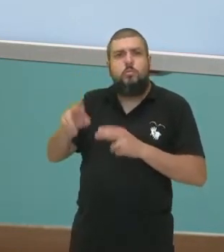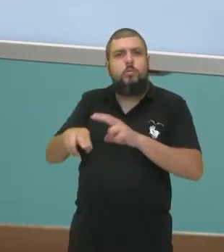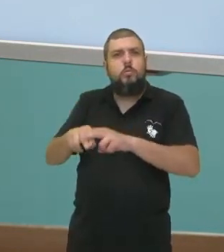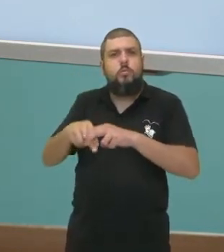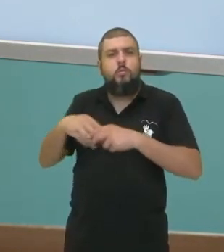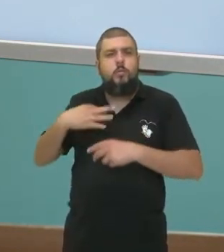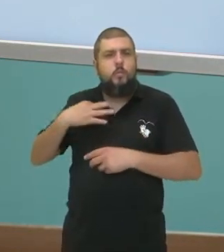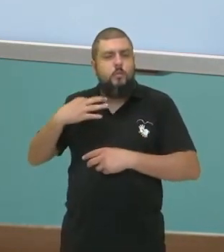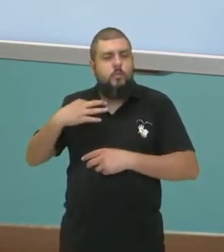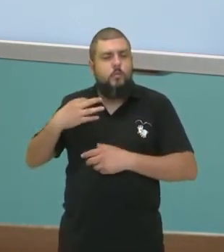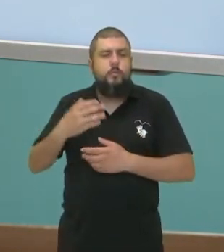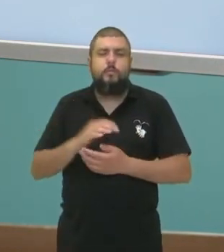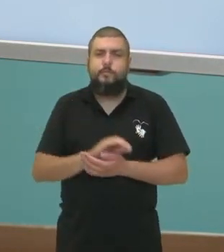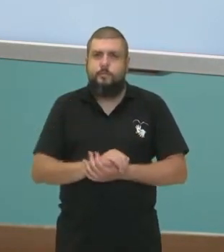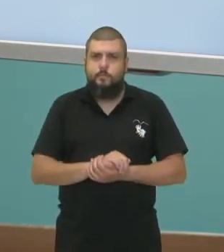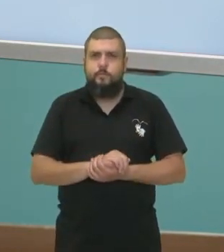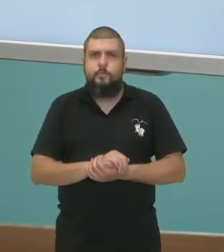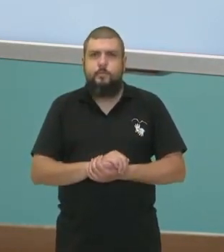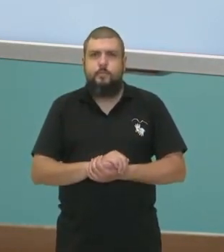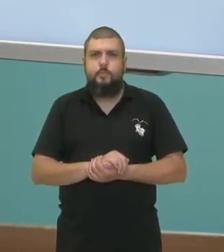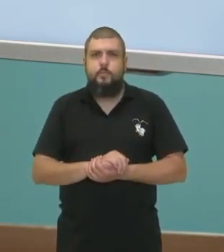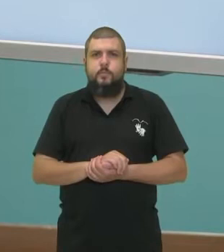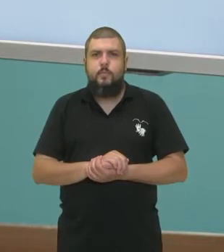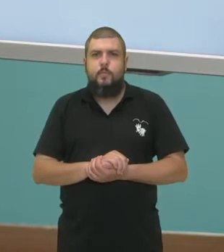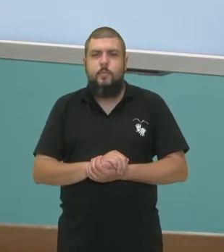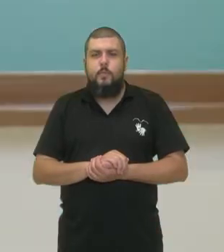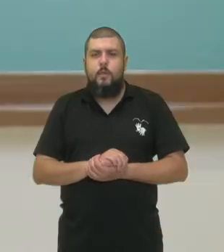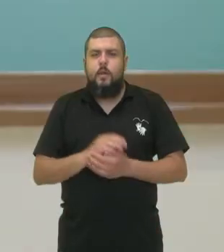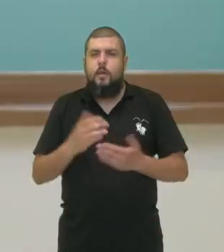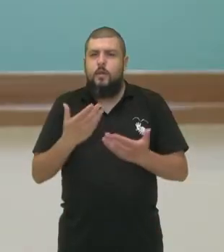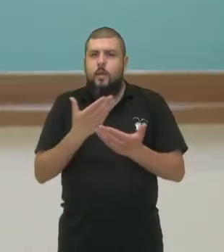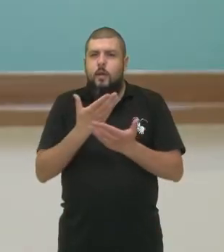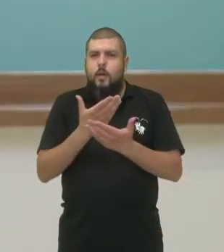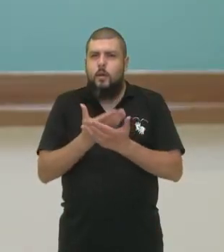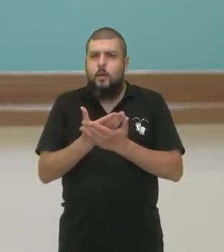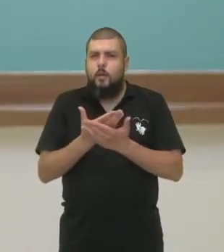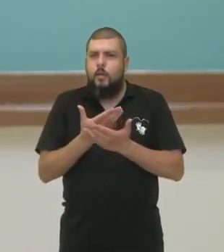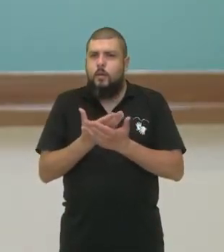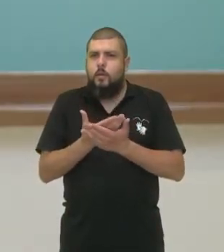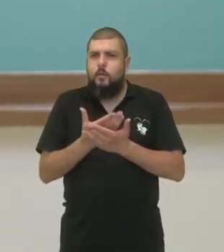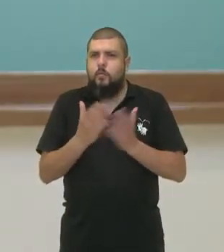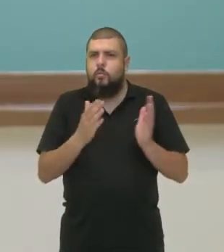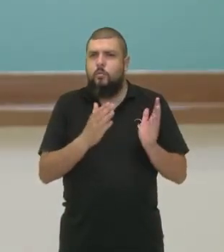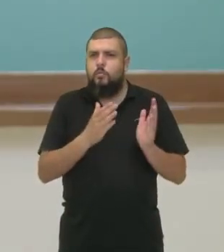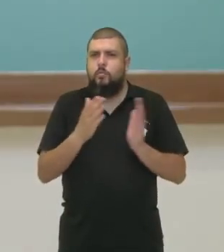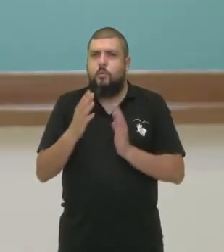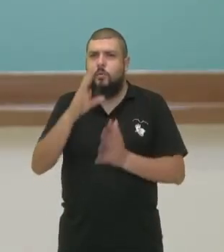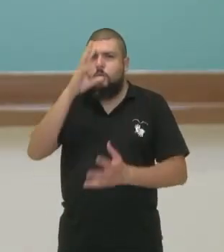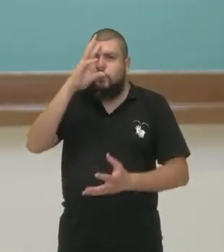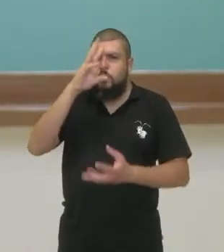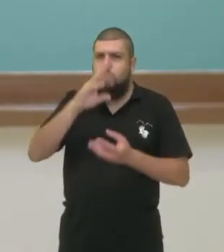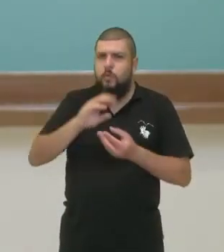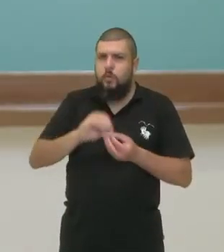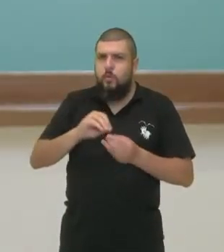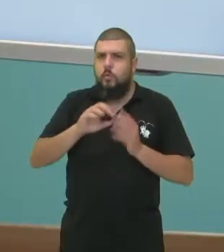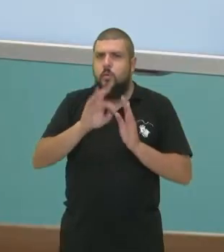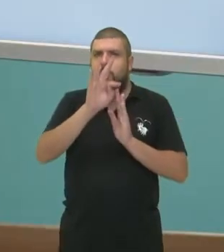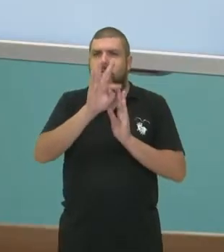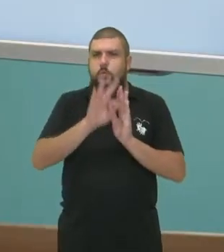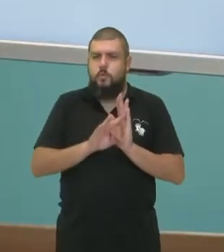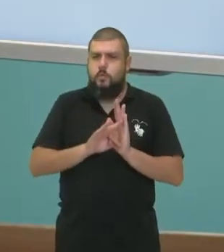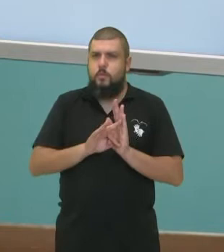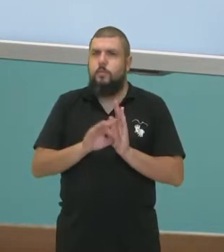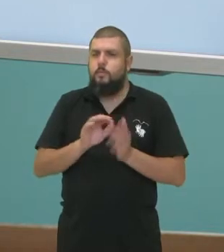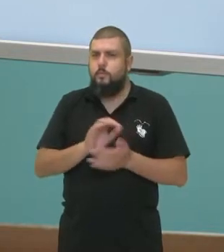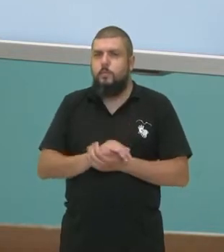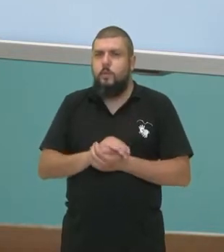Pense um pouquinho, certo? Então, aqui, a gente vai fazer uma aula de compreensão leitora sobre la influencia de la moda en los